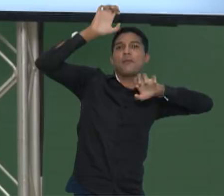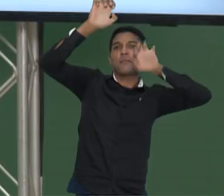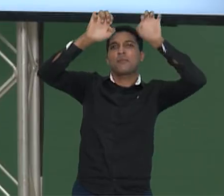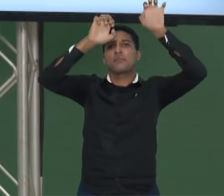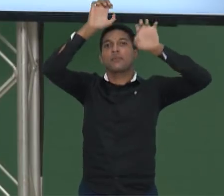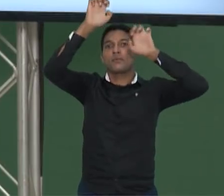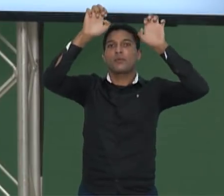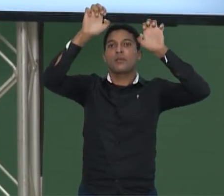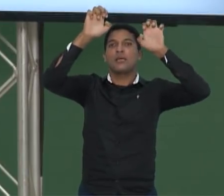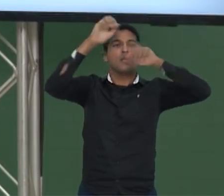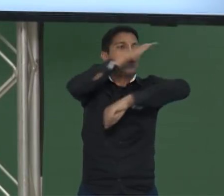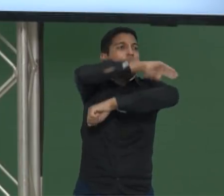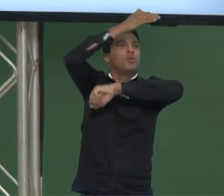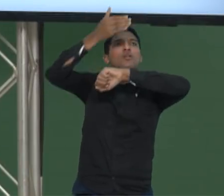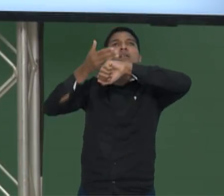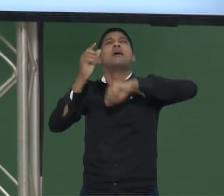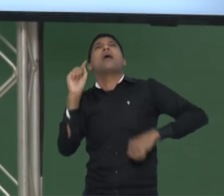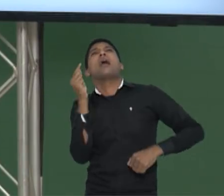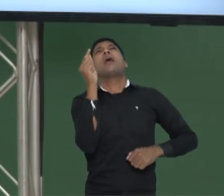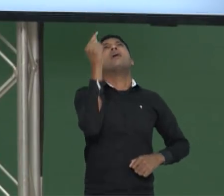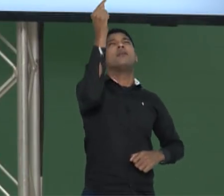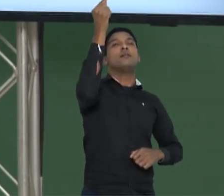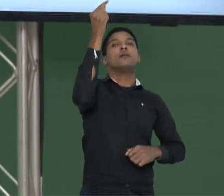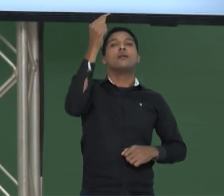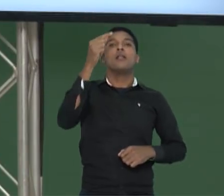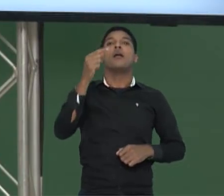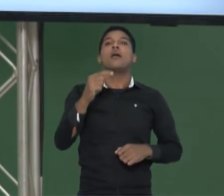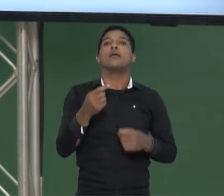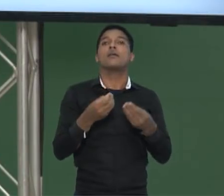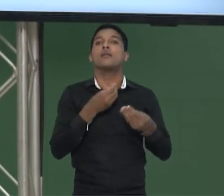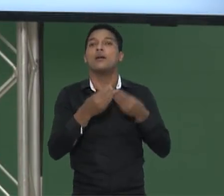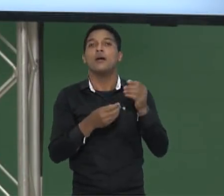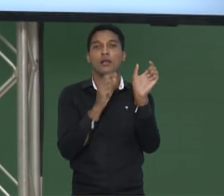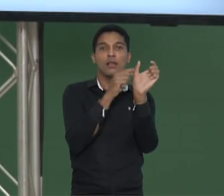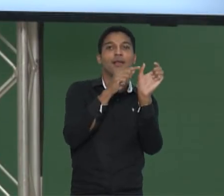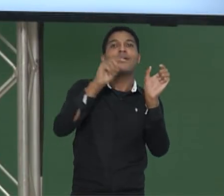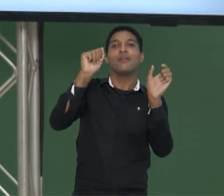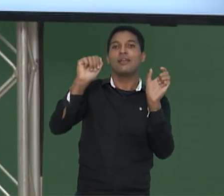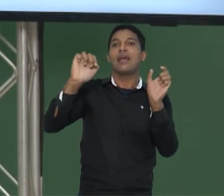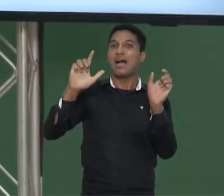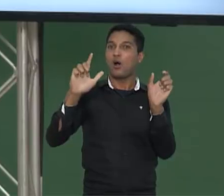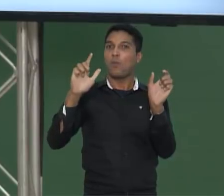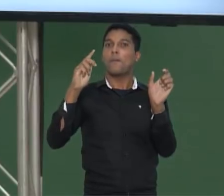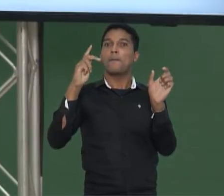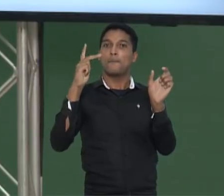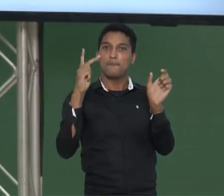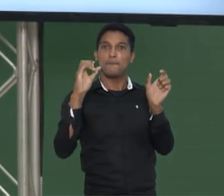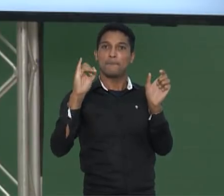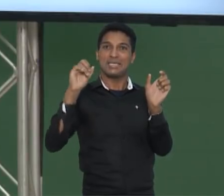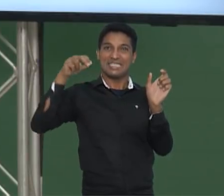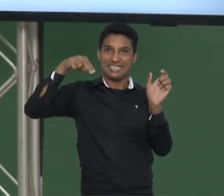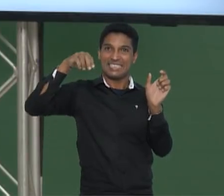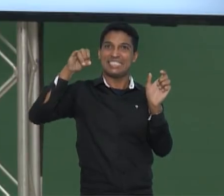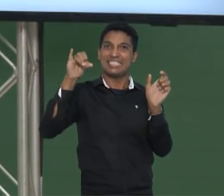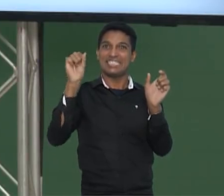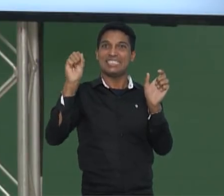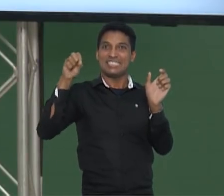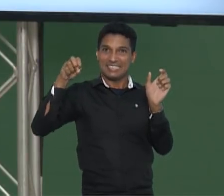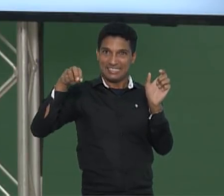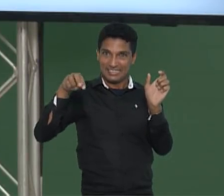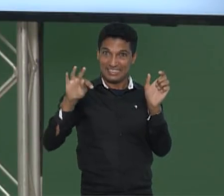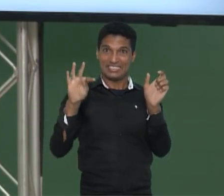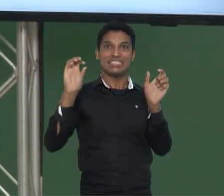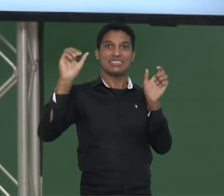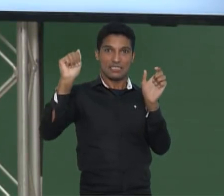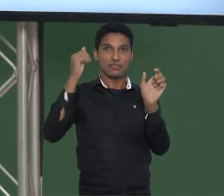de altas montanhas, eles são conhecidos como alpinistas ou praticantes do